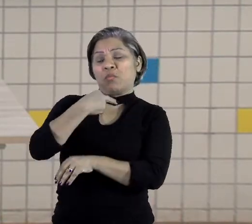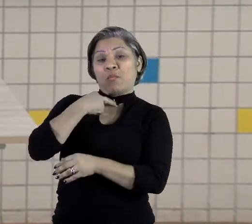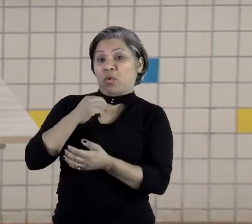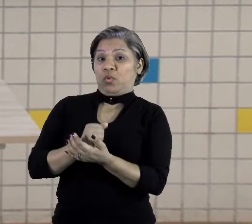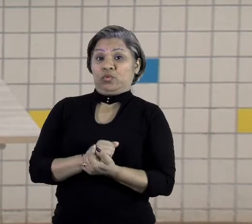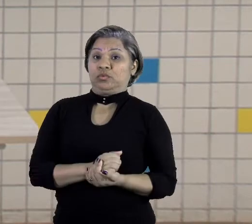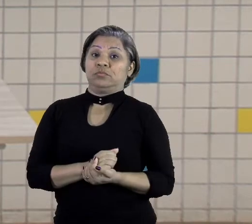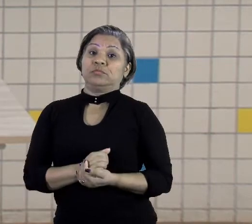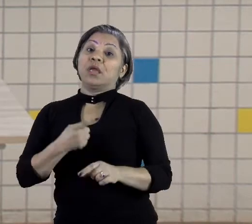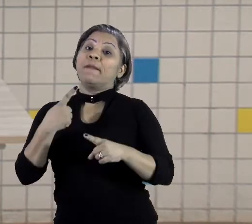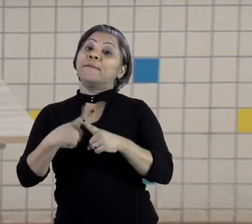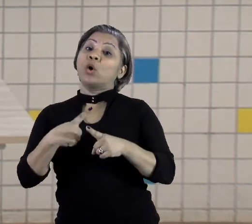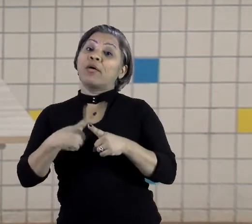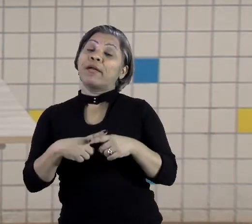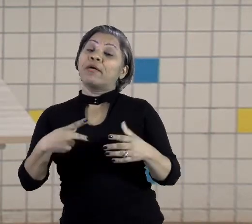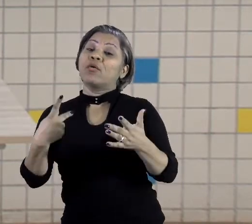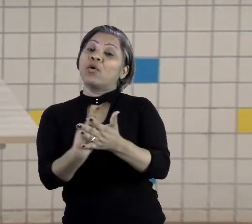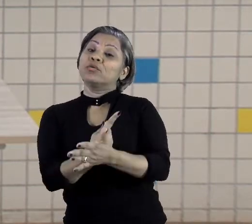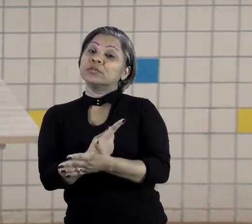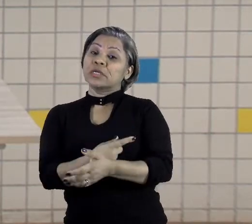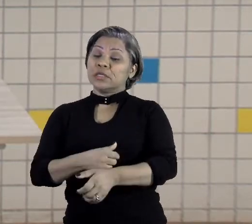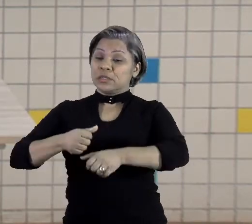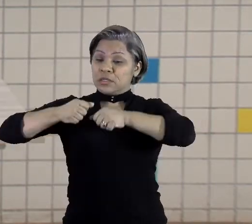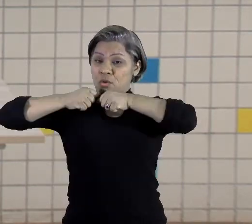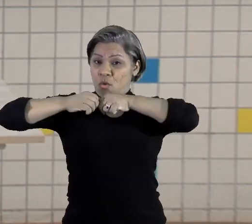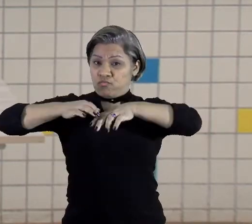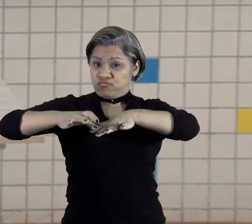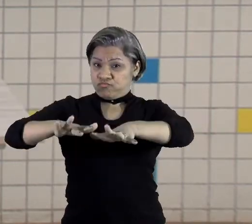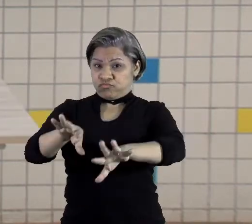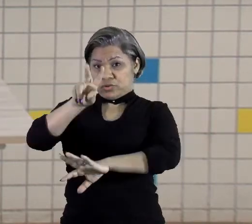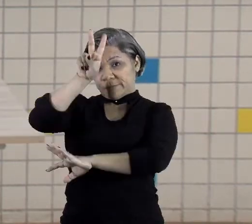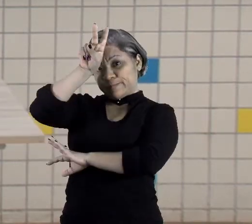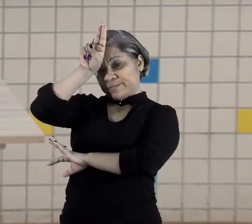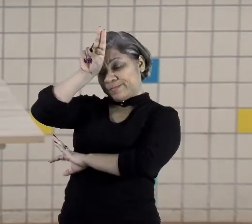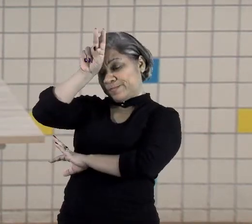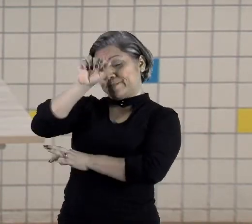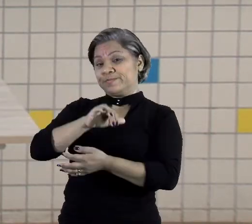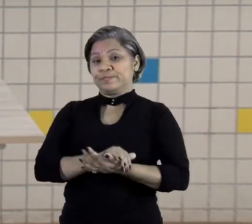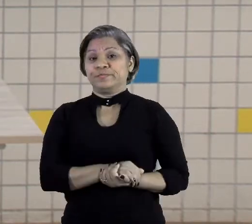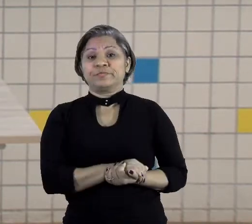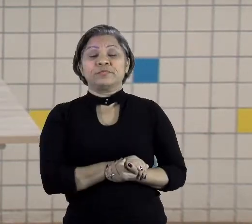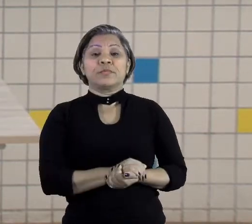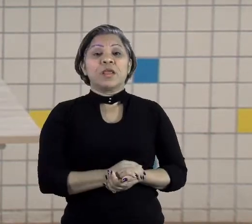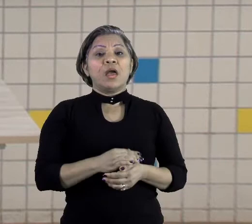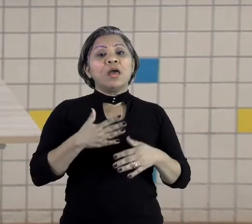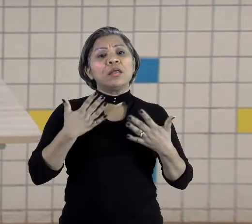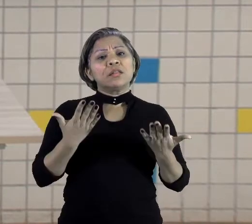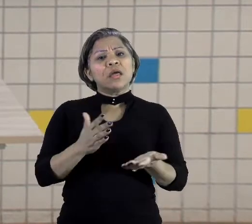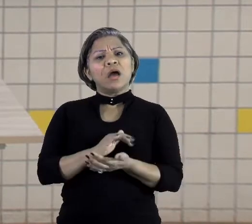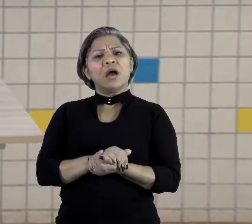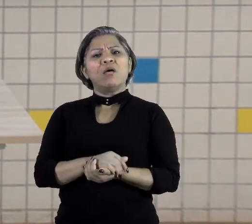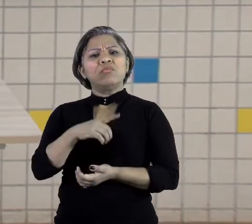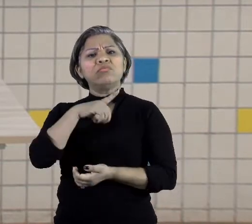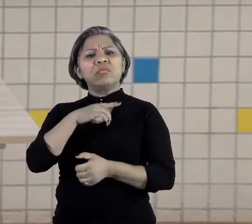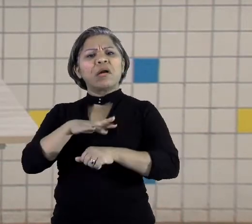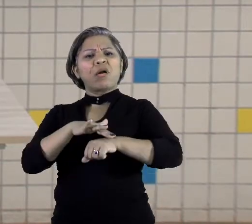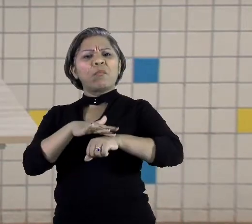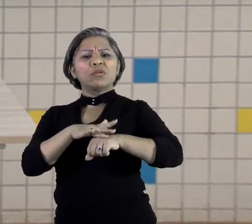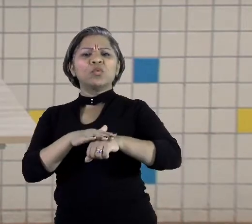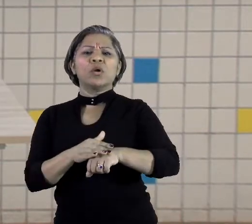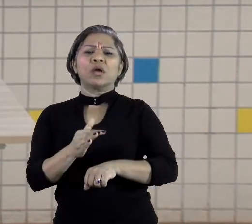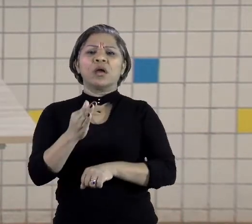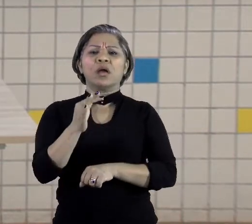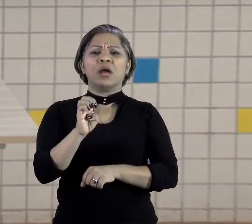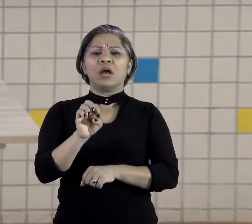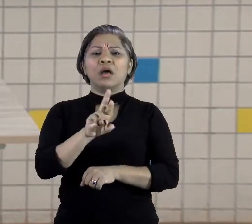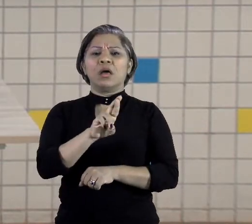pragas, né? No caso, por exemplo, a ferrugem asiática da soja. E se alguém plantar soja no período que